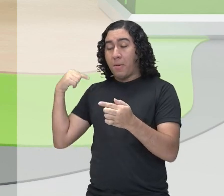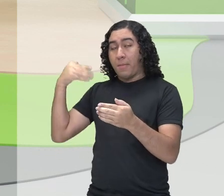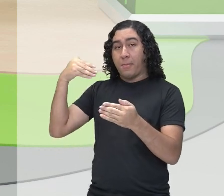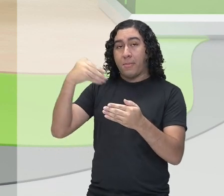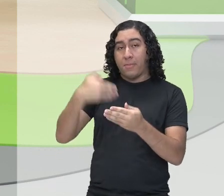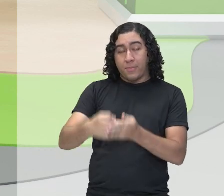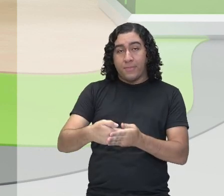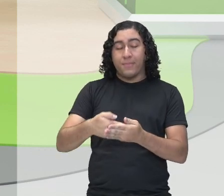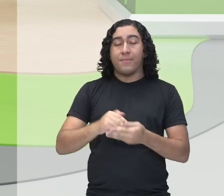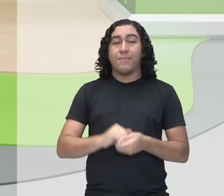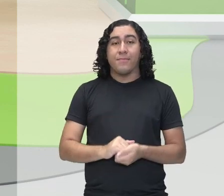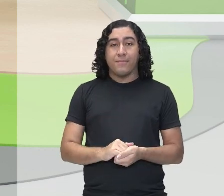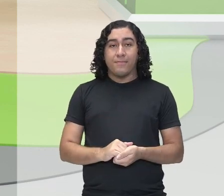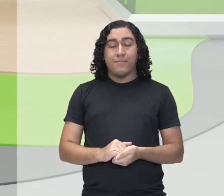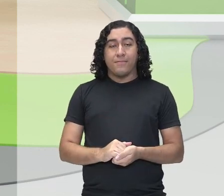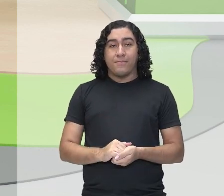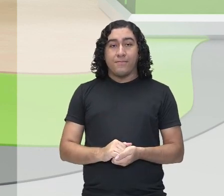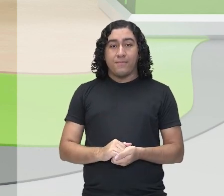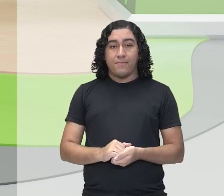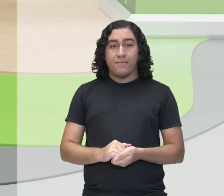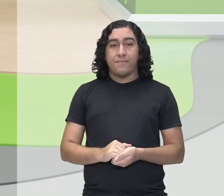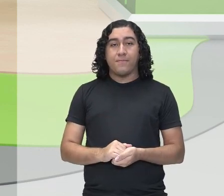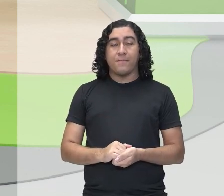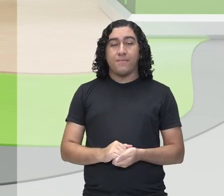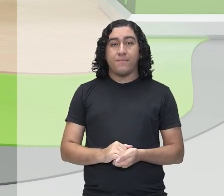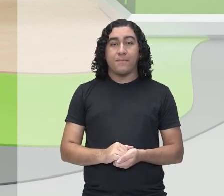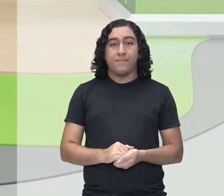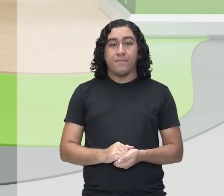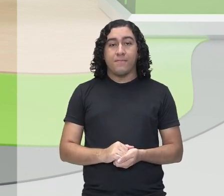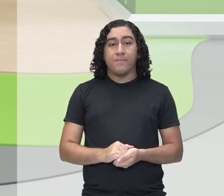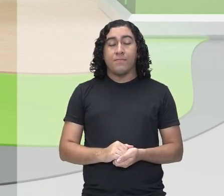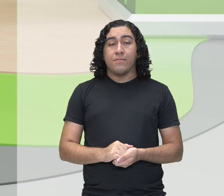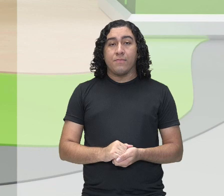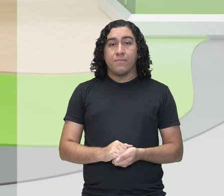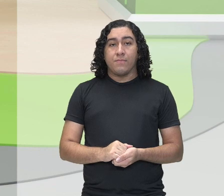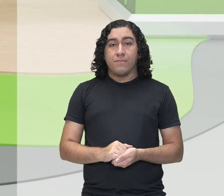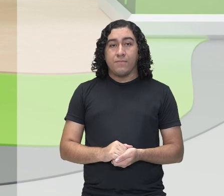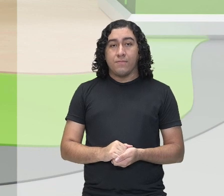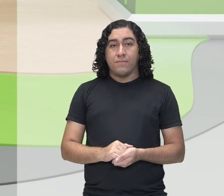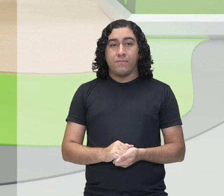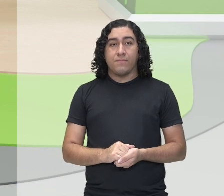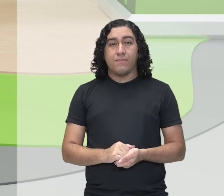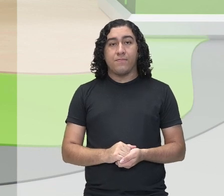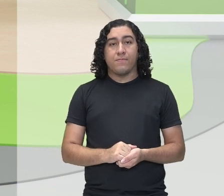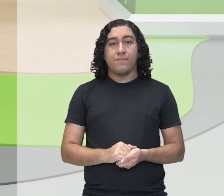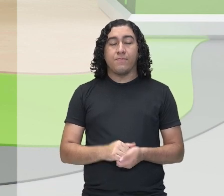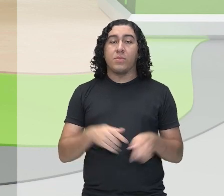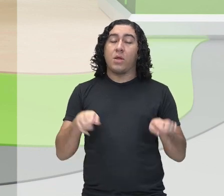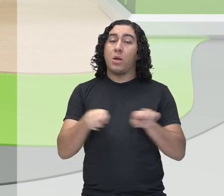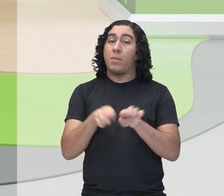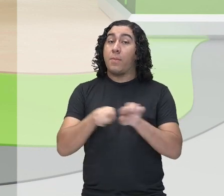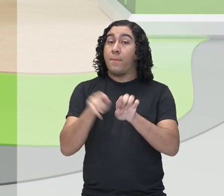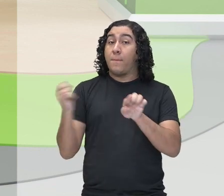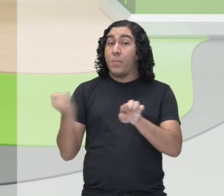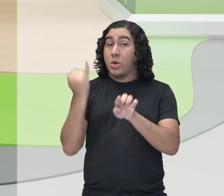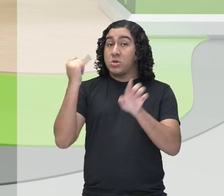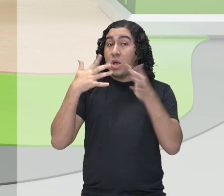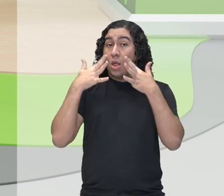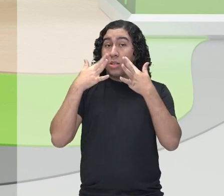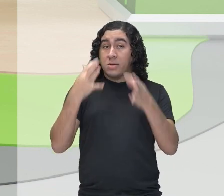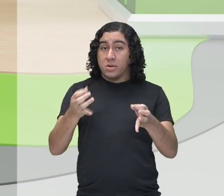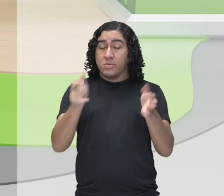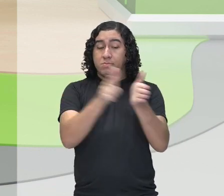longo da nossa trajetória e que é importante vocês estarem atentos aí, anotando